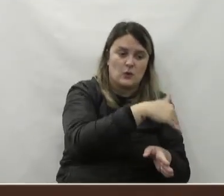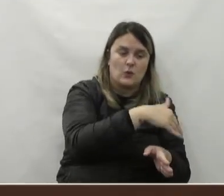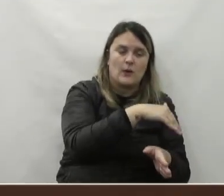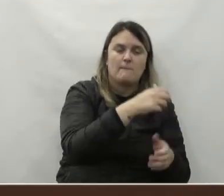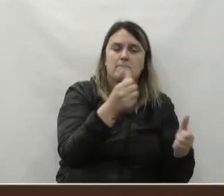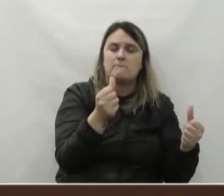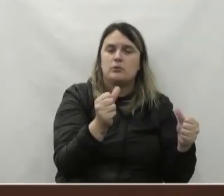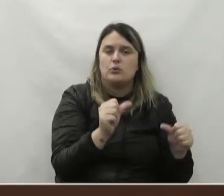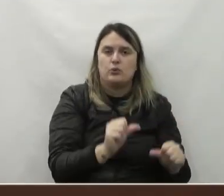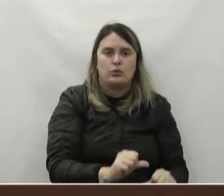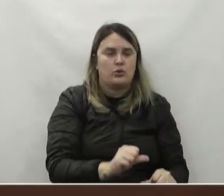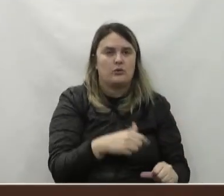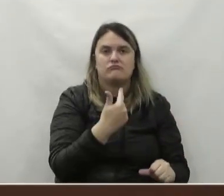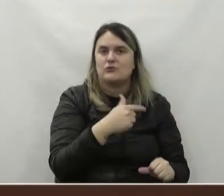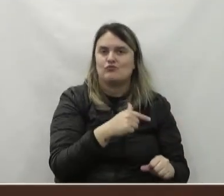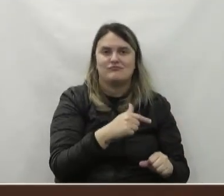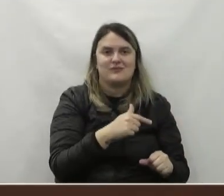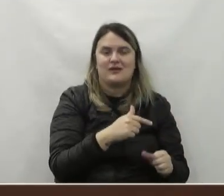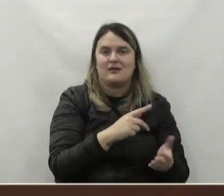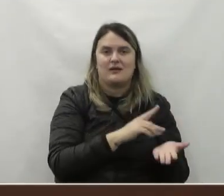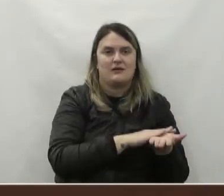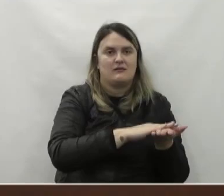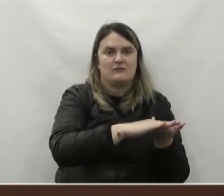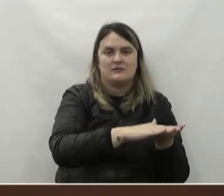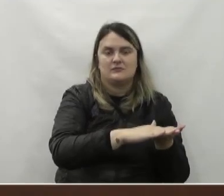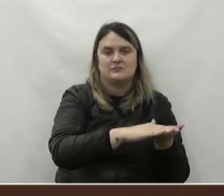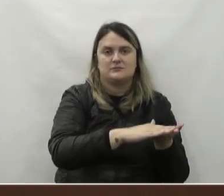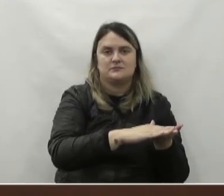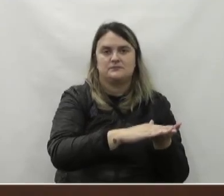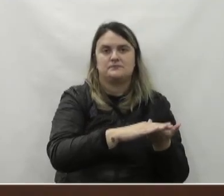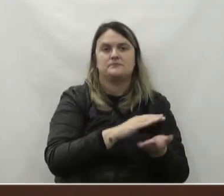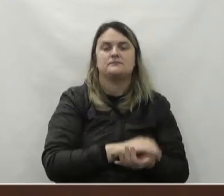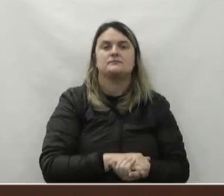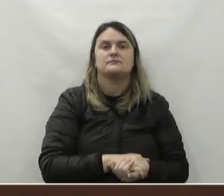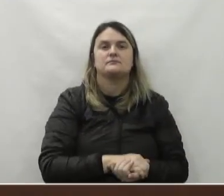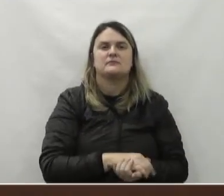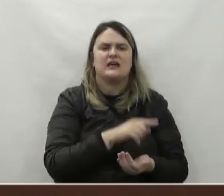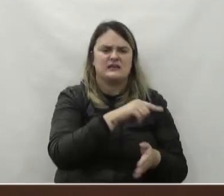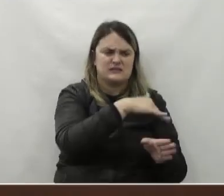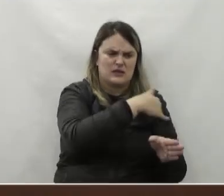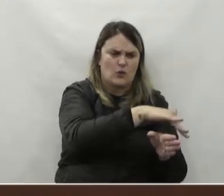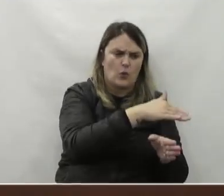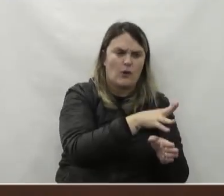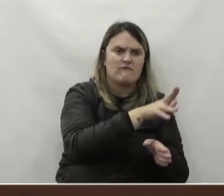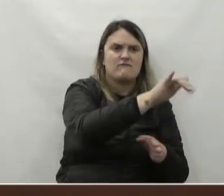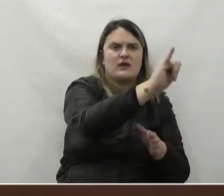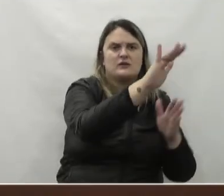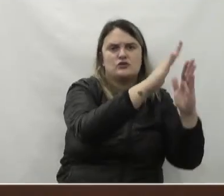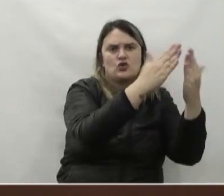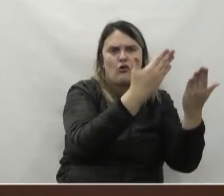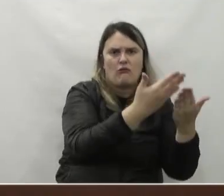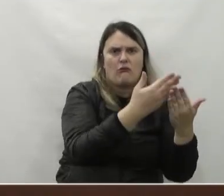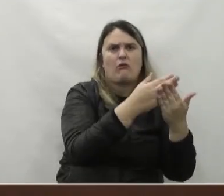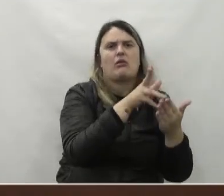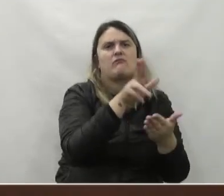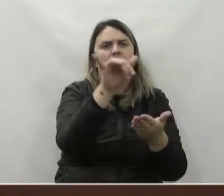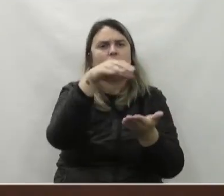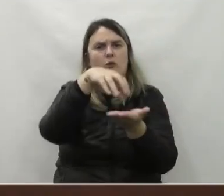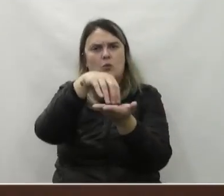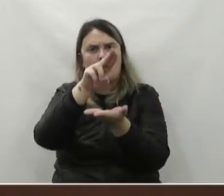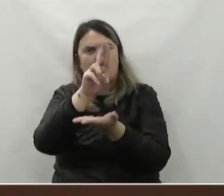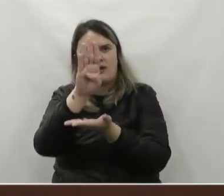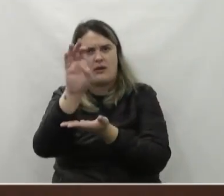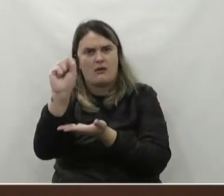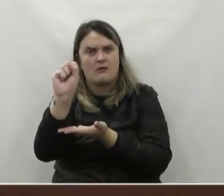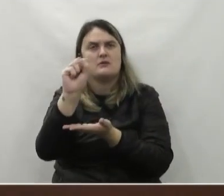das principais ali do bairro Bela Vista. É caminho para posto de saúde, para creche,